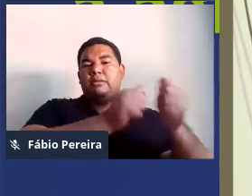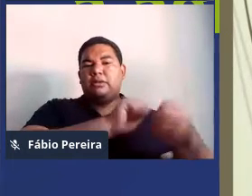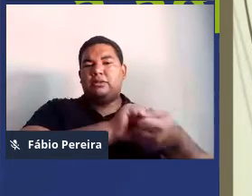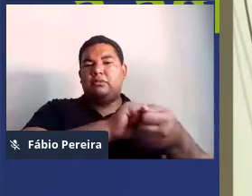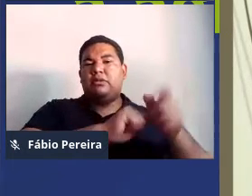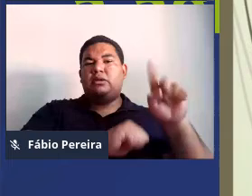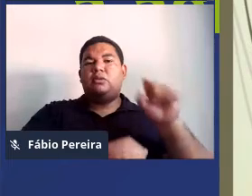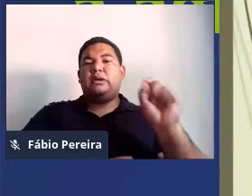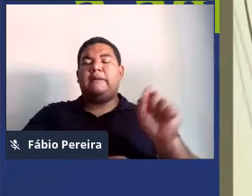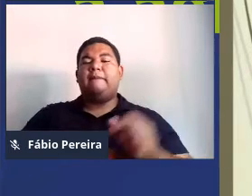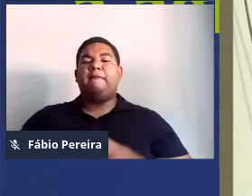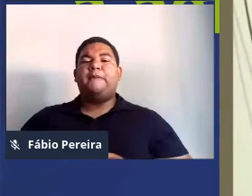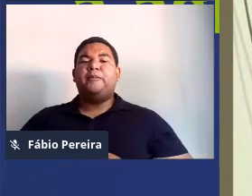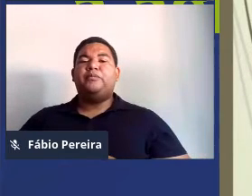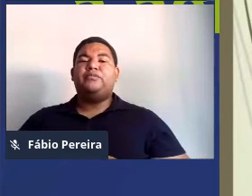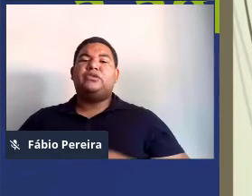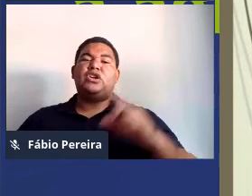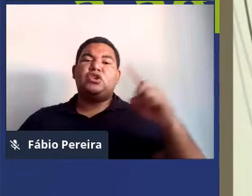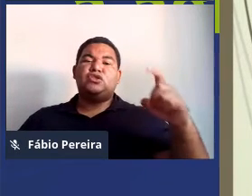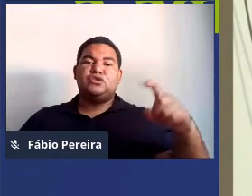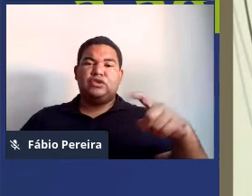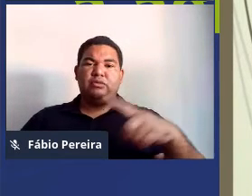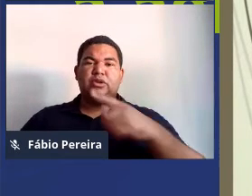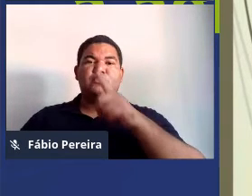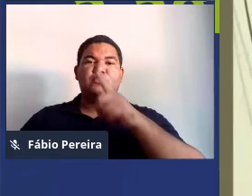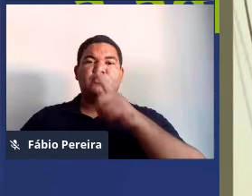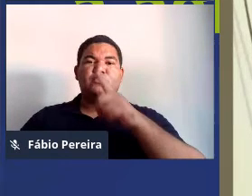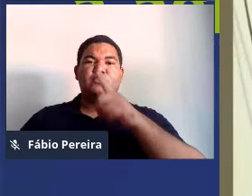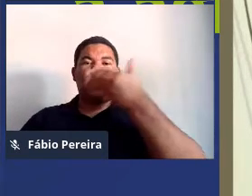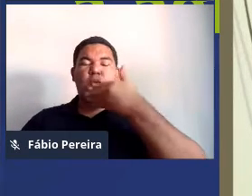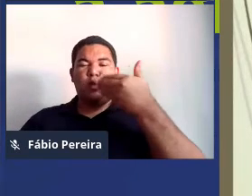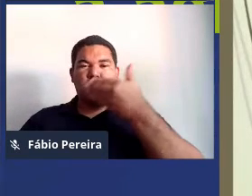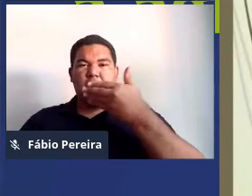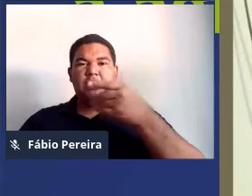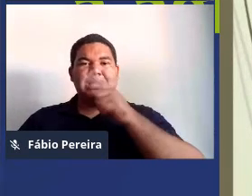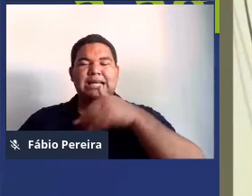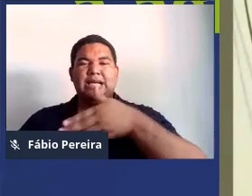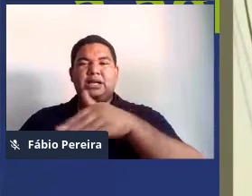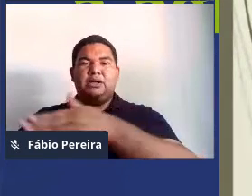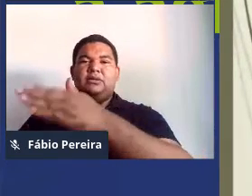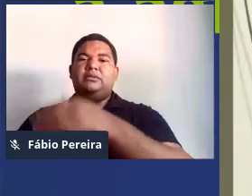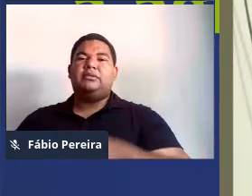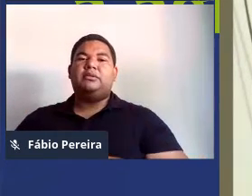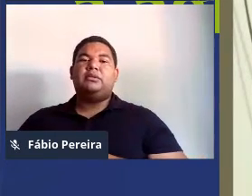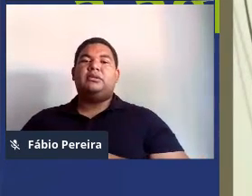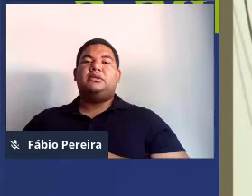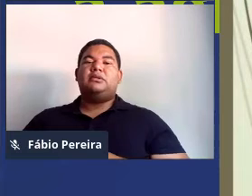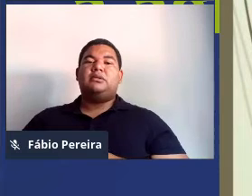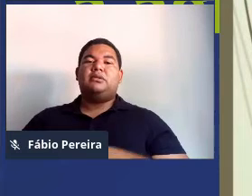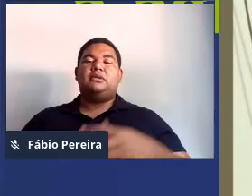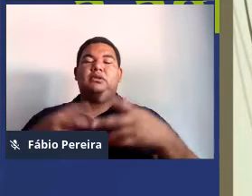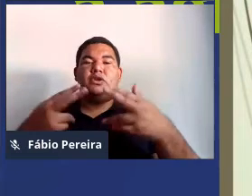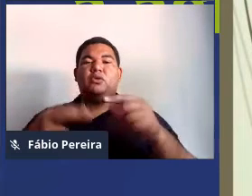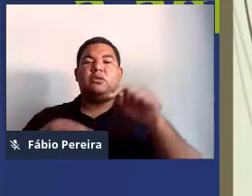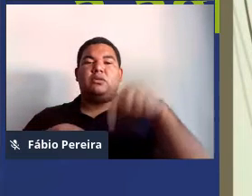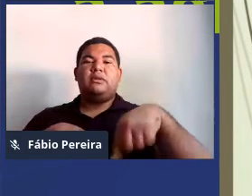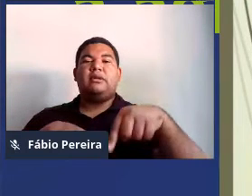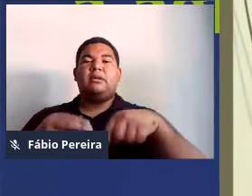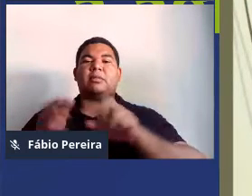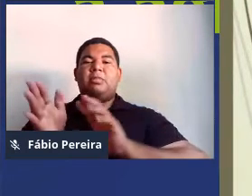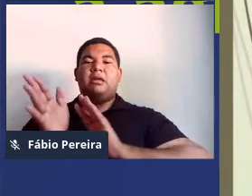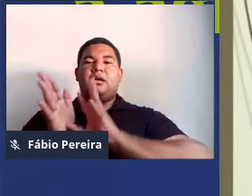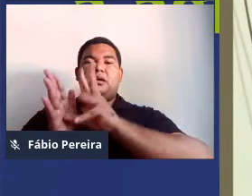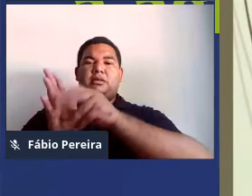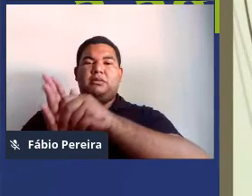quê? De camarões de água doce, do mesmo gênero do nosso macrobráquio amazônico, sendo que são espécies